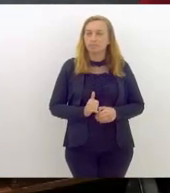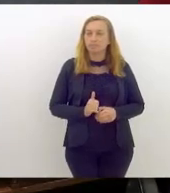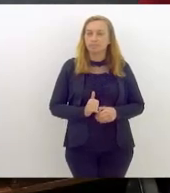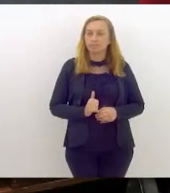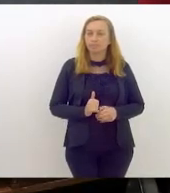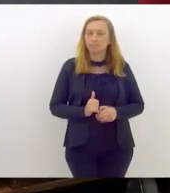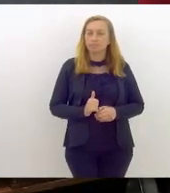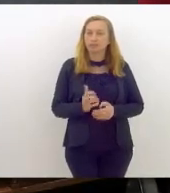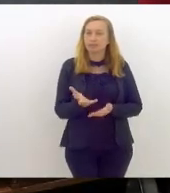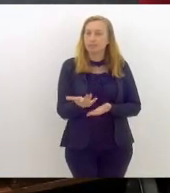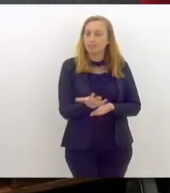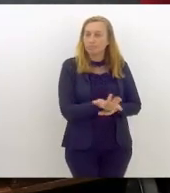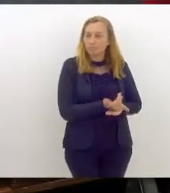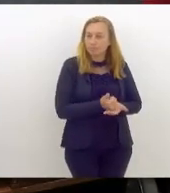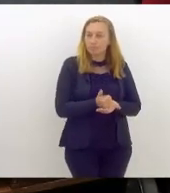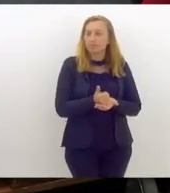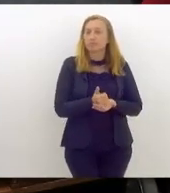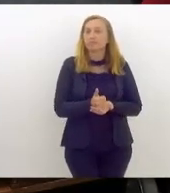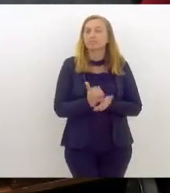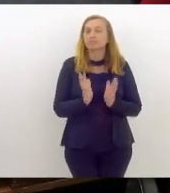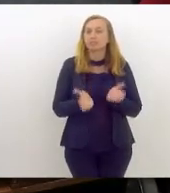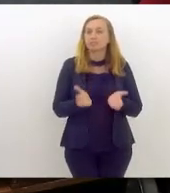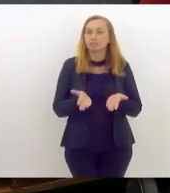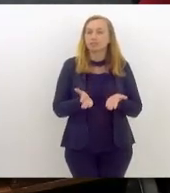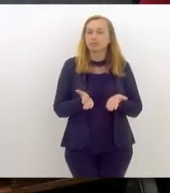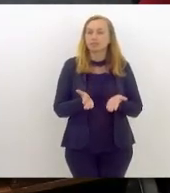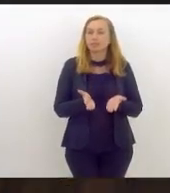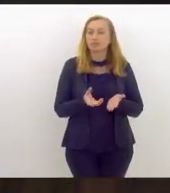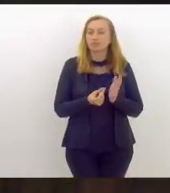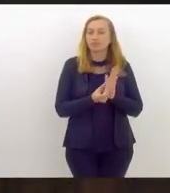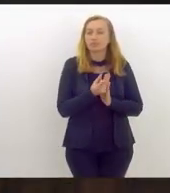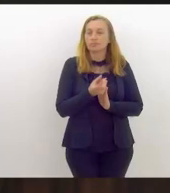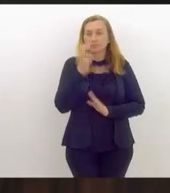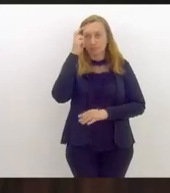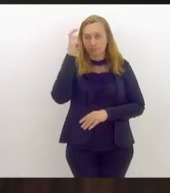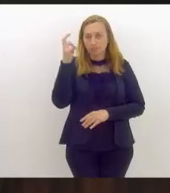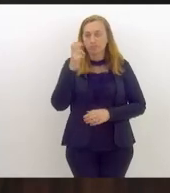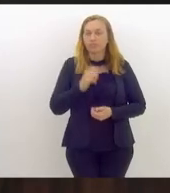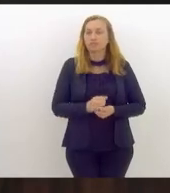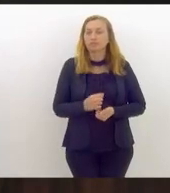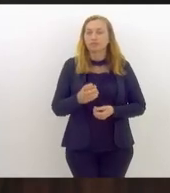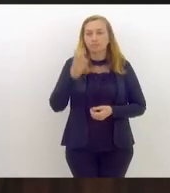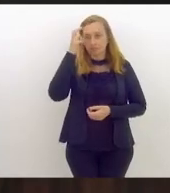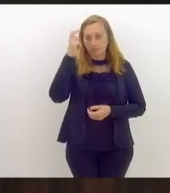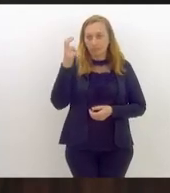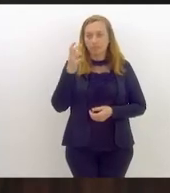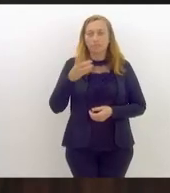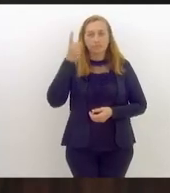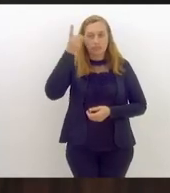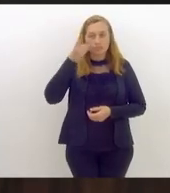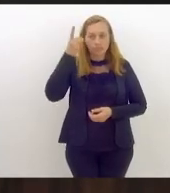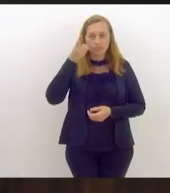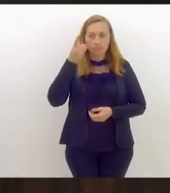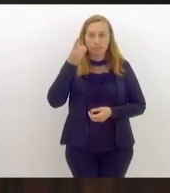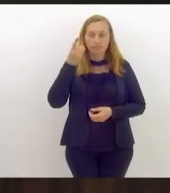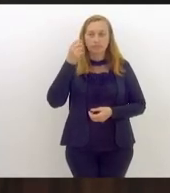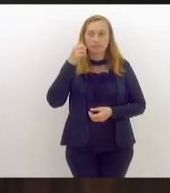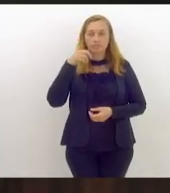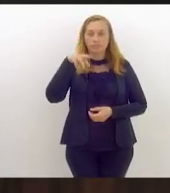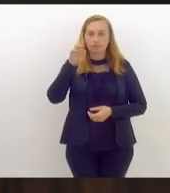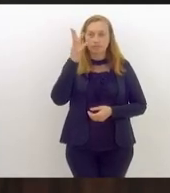Eu colhi justiça, agora tem que ser cultura e orçamento. Vamos à cultura, por favor. Deputado Eliomar.